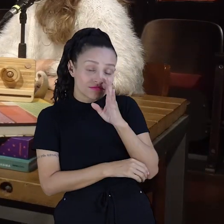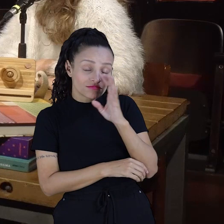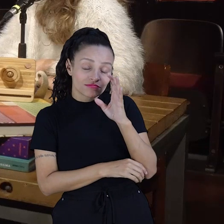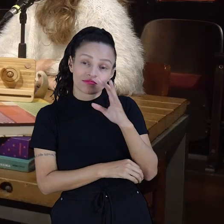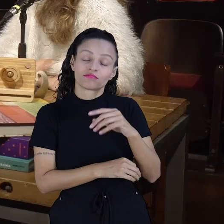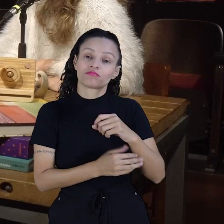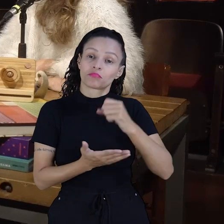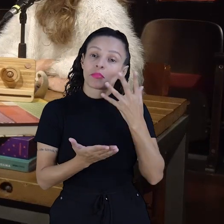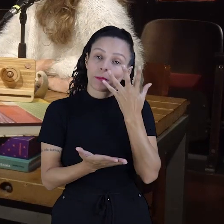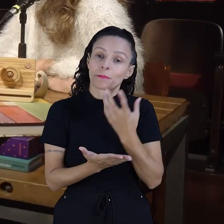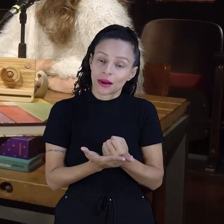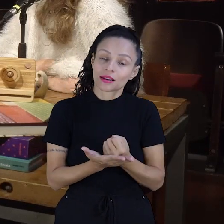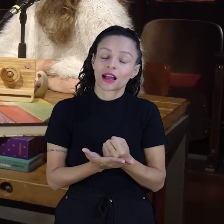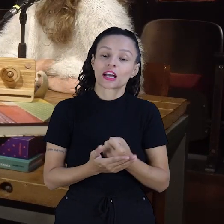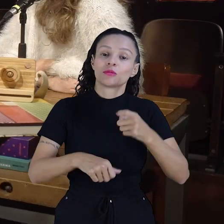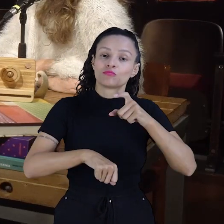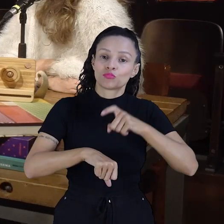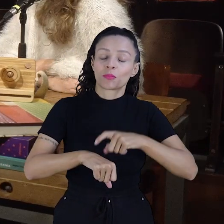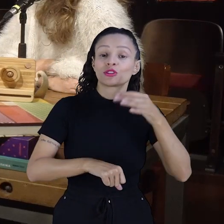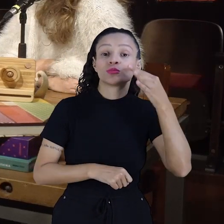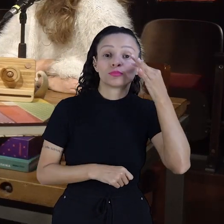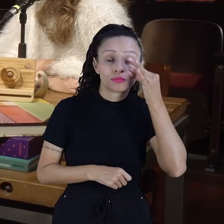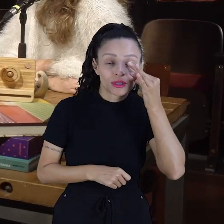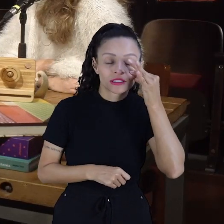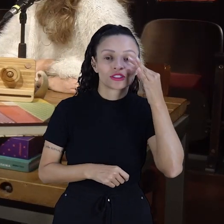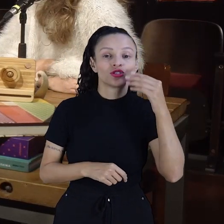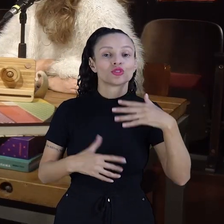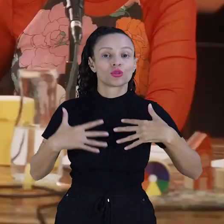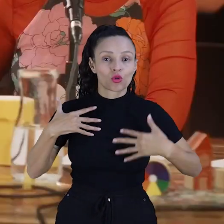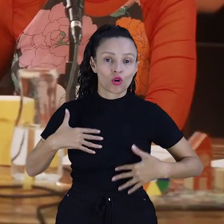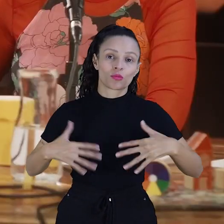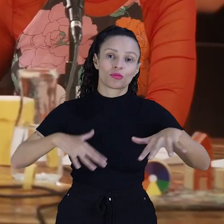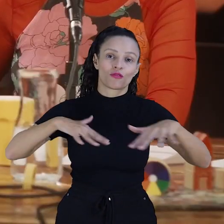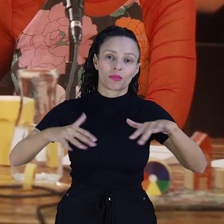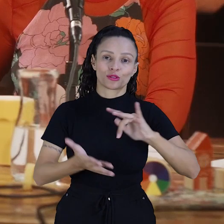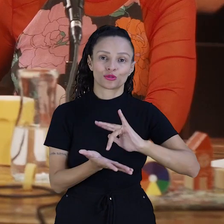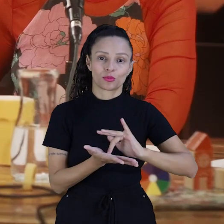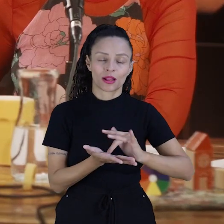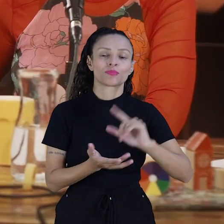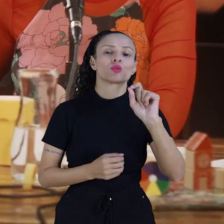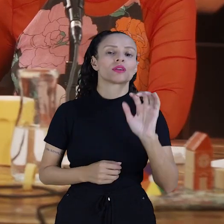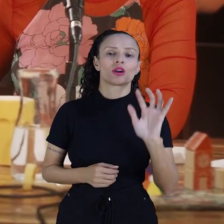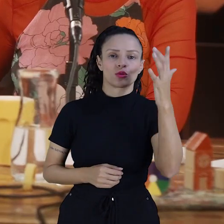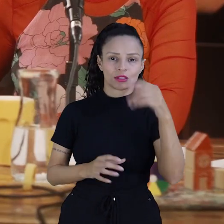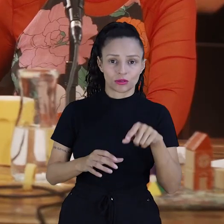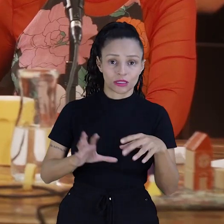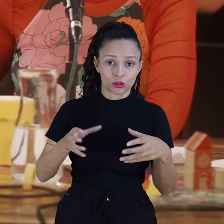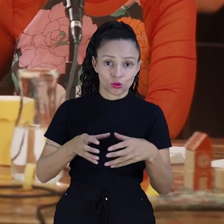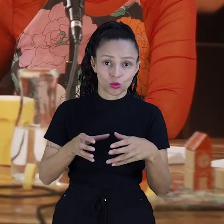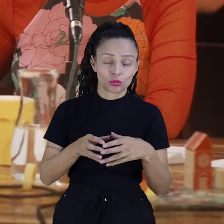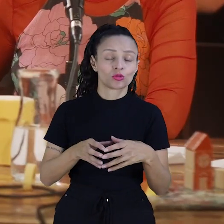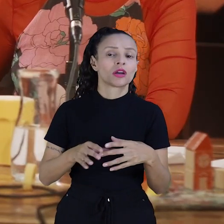poder marcar, relatar nesse papel o momento presente de um corpo que se movimenta. O que aconteceu com esse